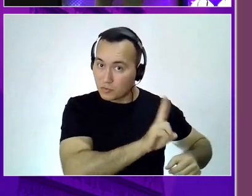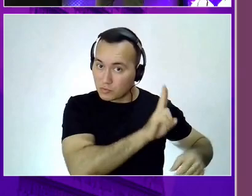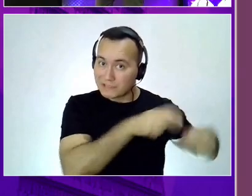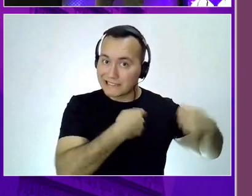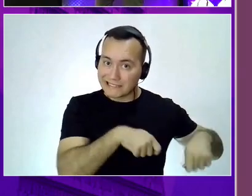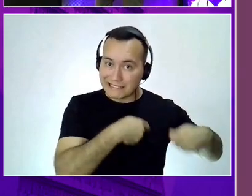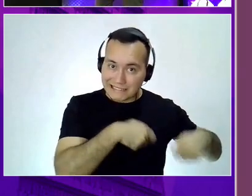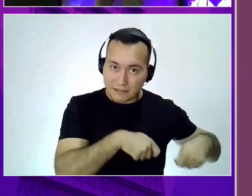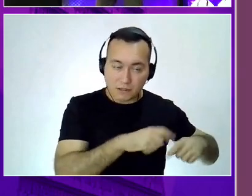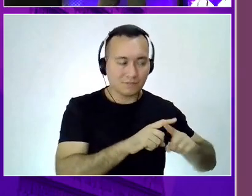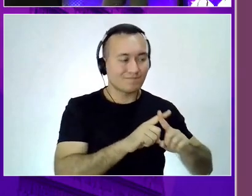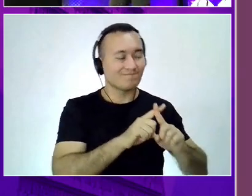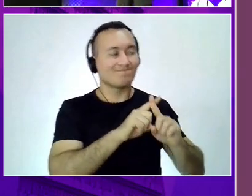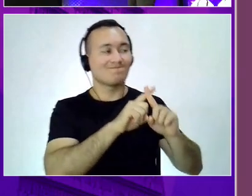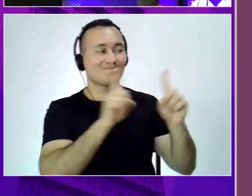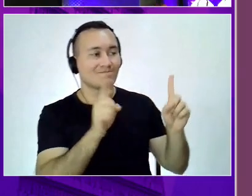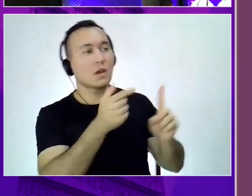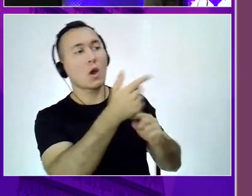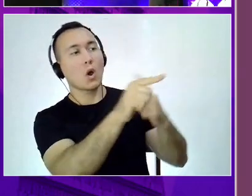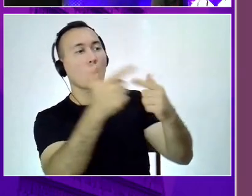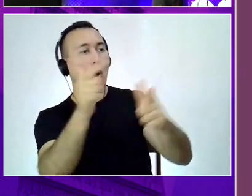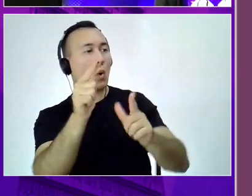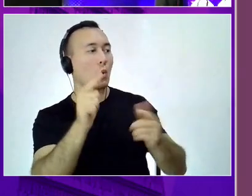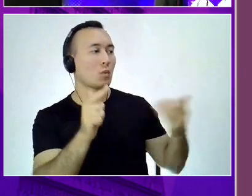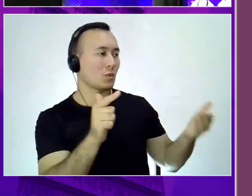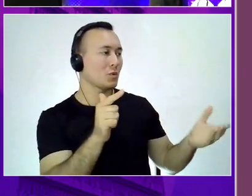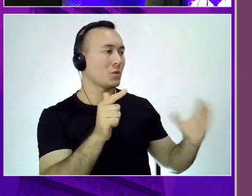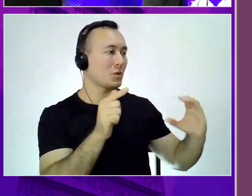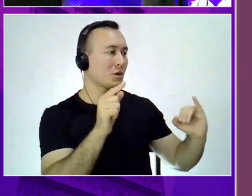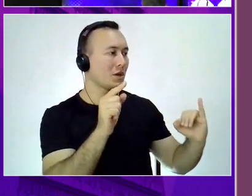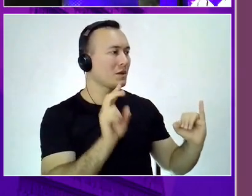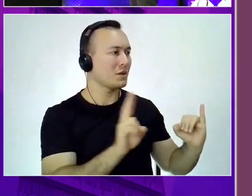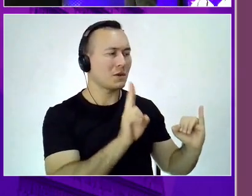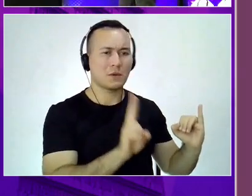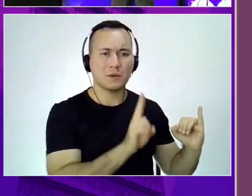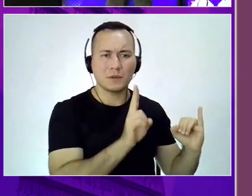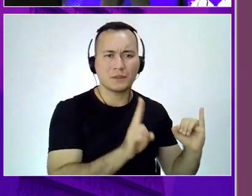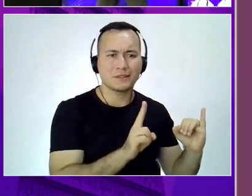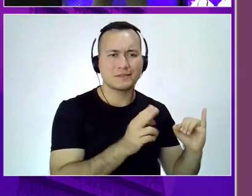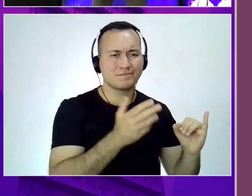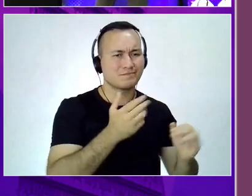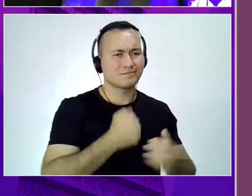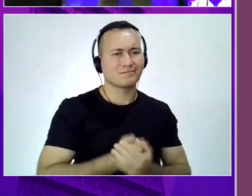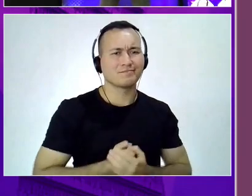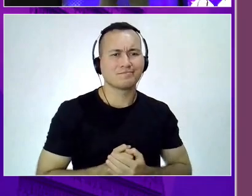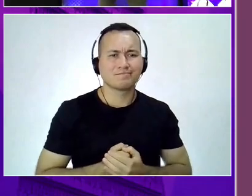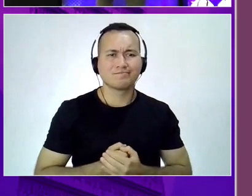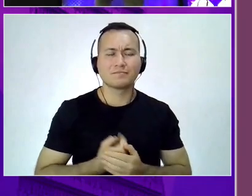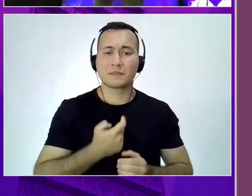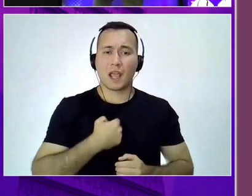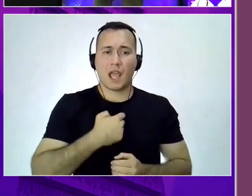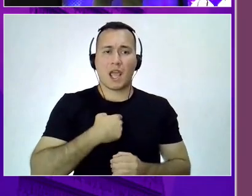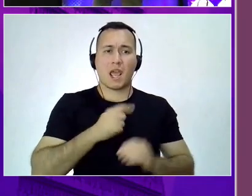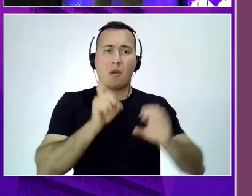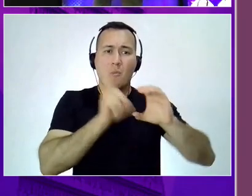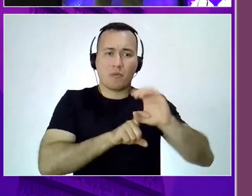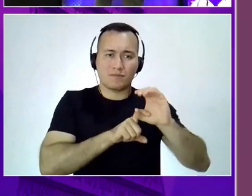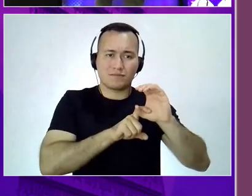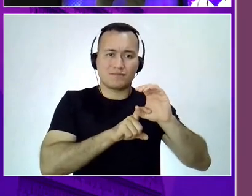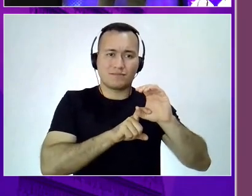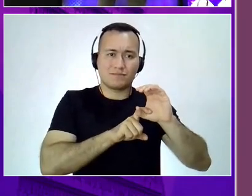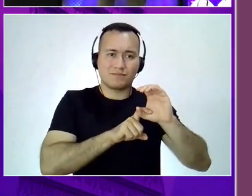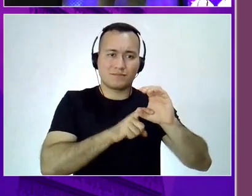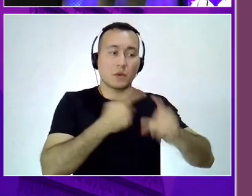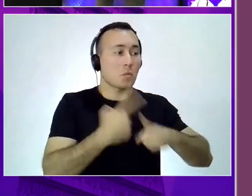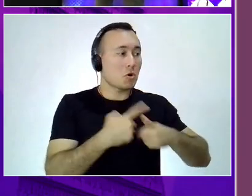Essa dependência não é bacana. Além disso, a gente tem a dependência das próprias ferramentas, ou seja, eu só consigo seguir se eu usar a ferramenta Y. Tá, e como